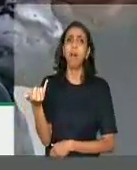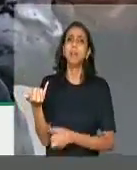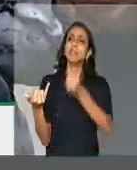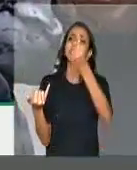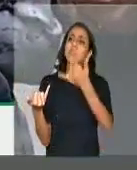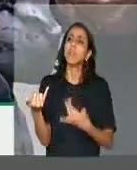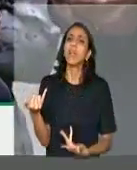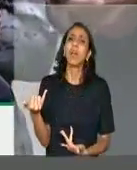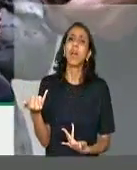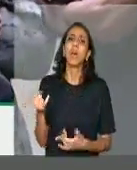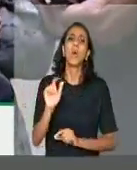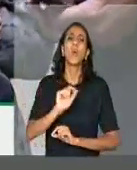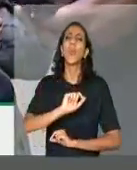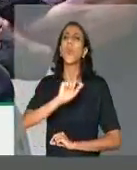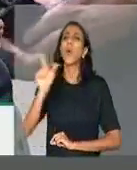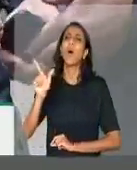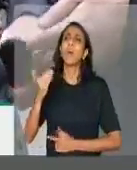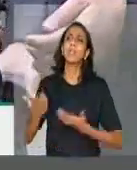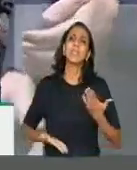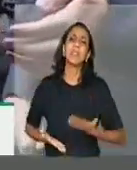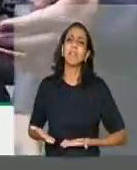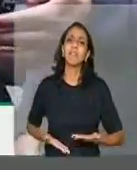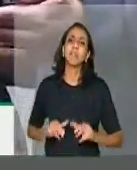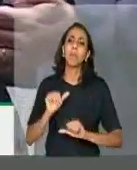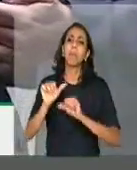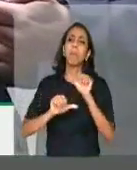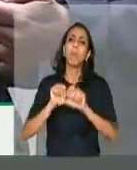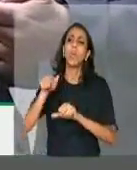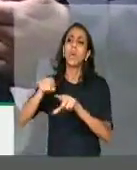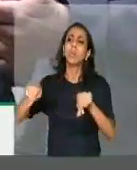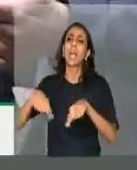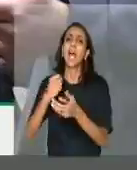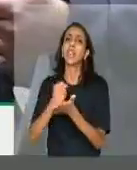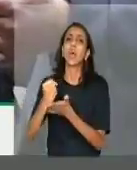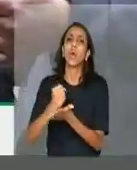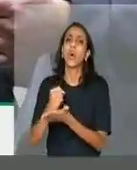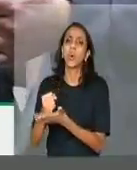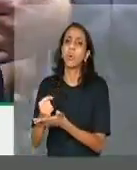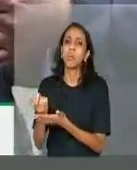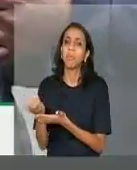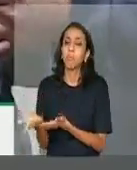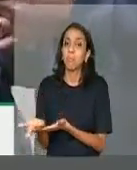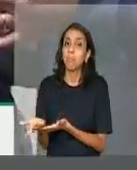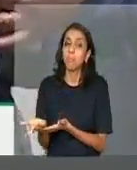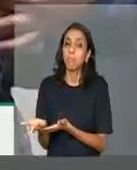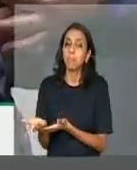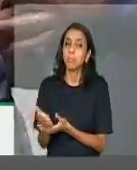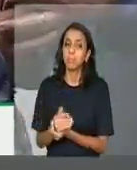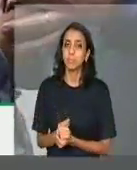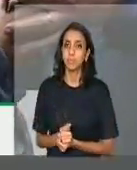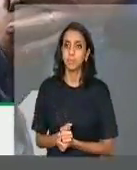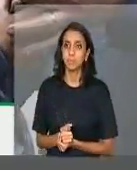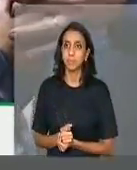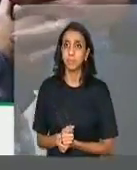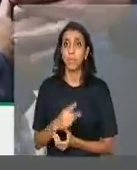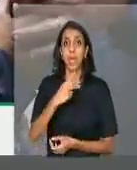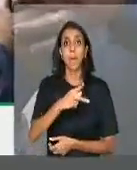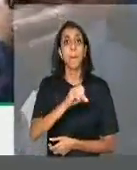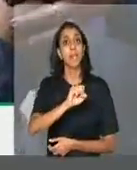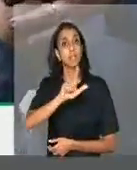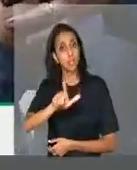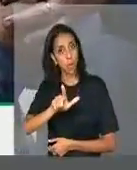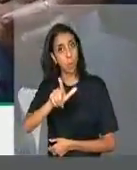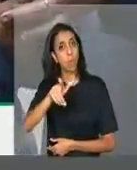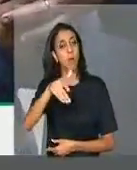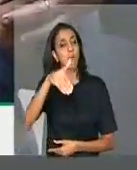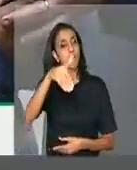alterações remuneradas os cartórios então poderão realizar. O pessoal vota